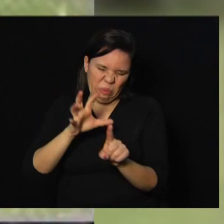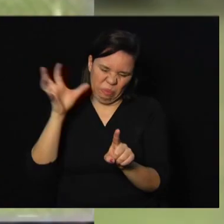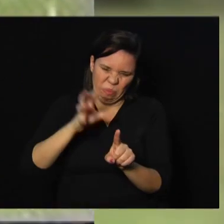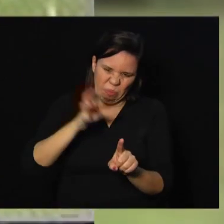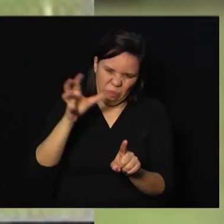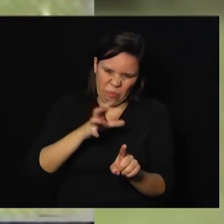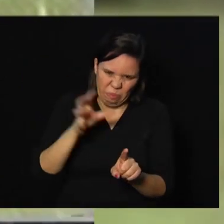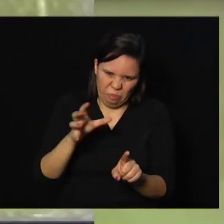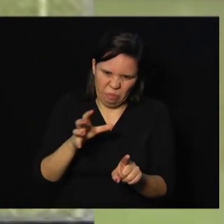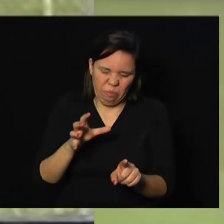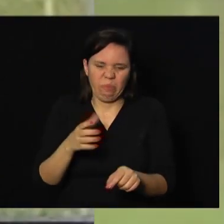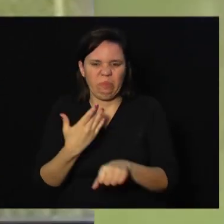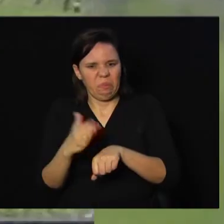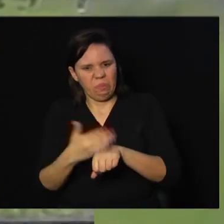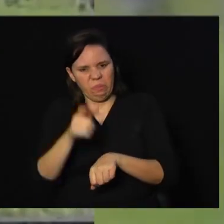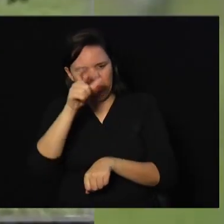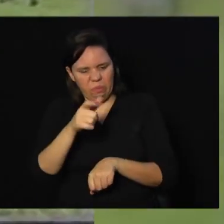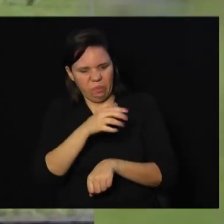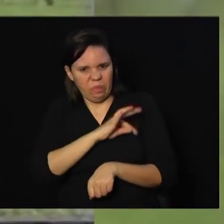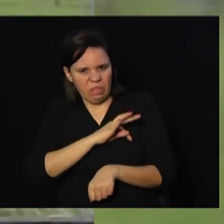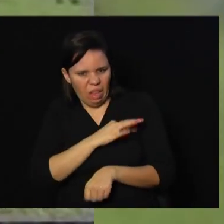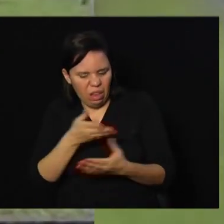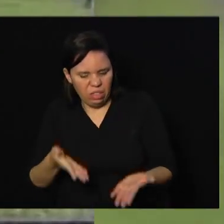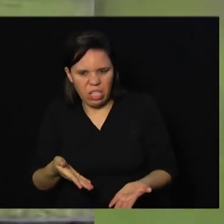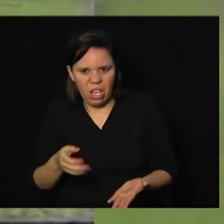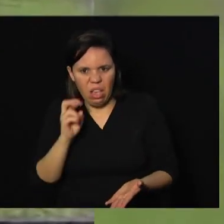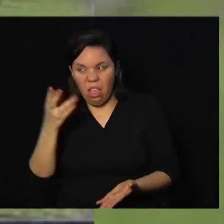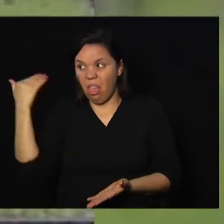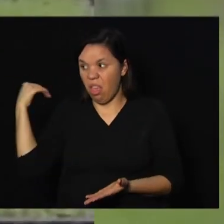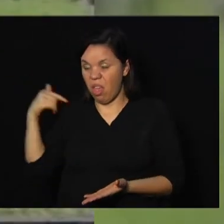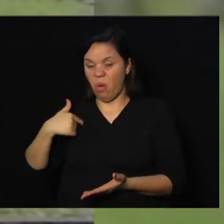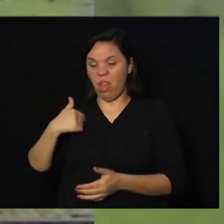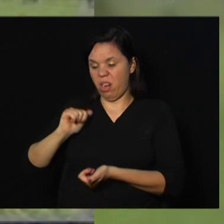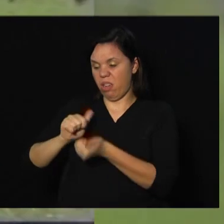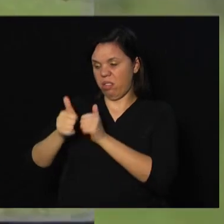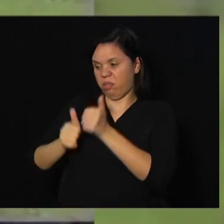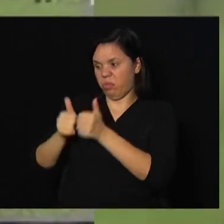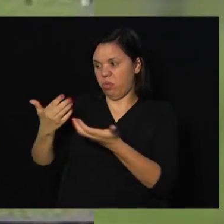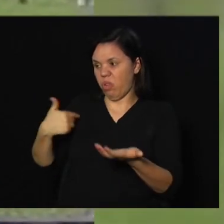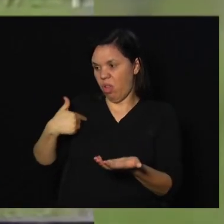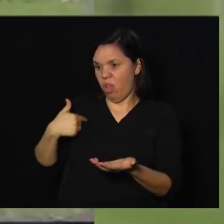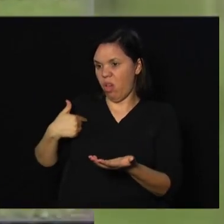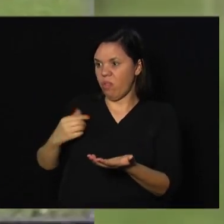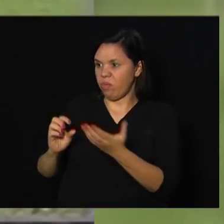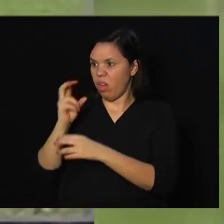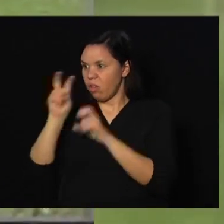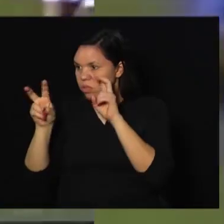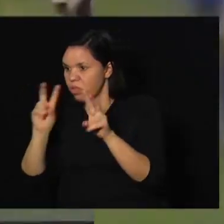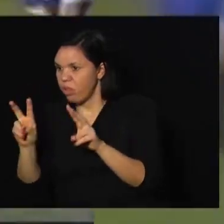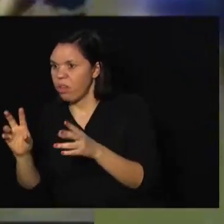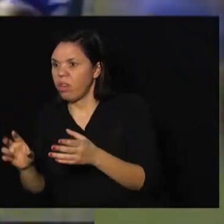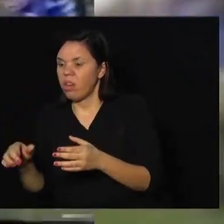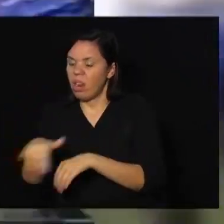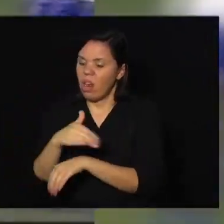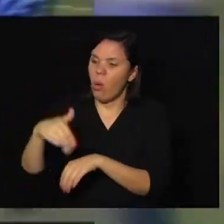treinador... eu fui jogador, eu via as pressões quando perdia, as coisas que aconteciam na rua, com a família,